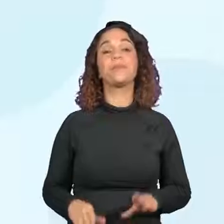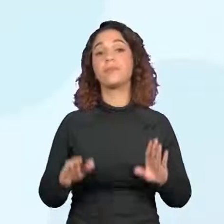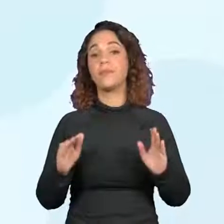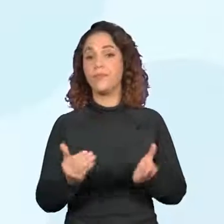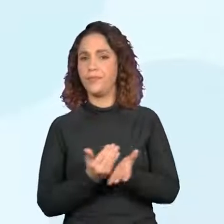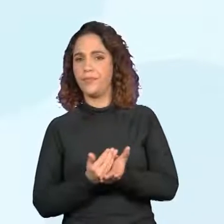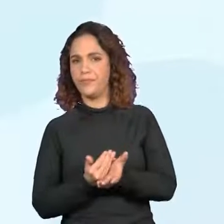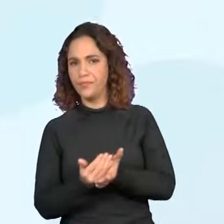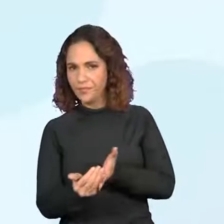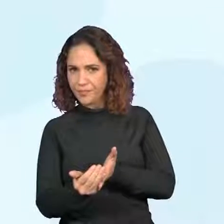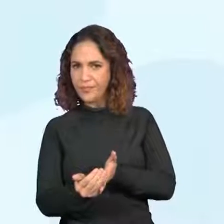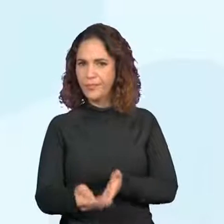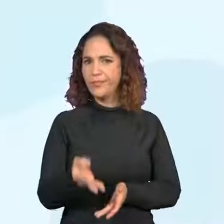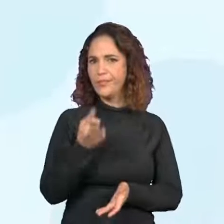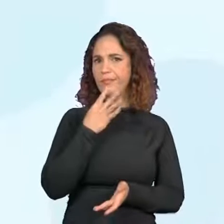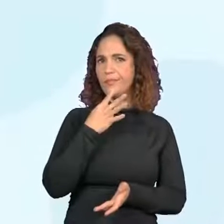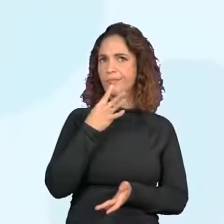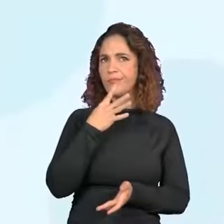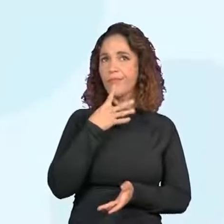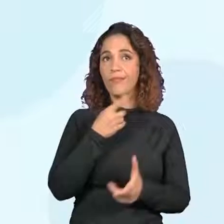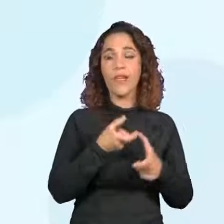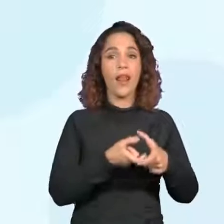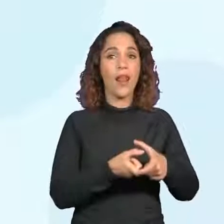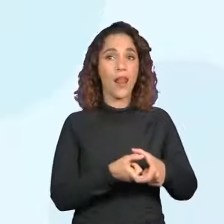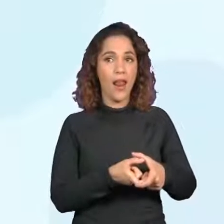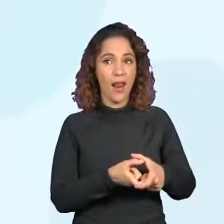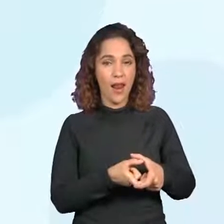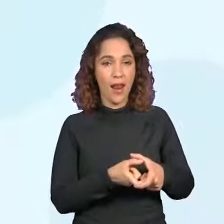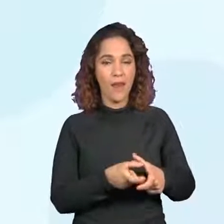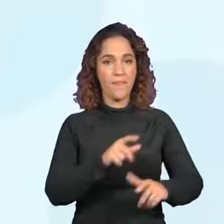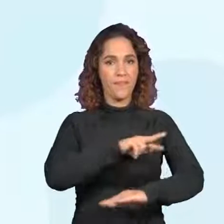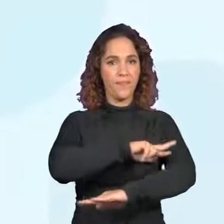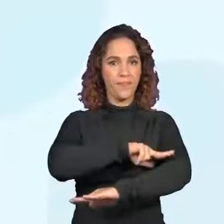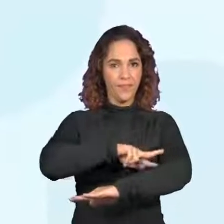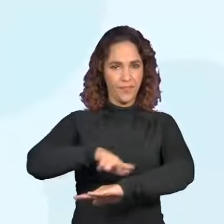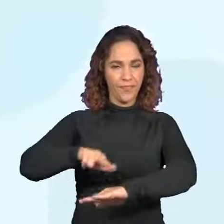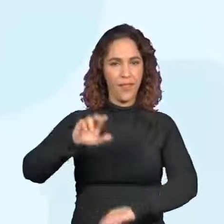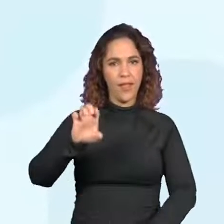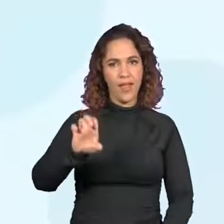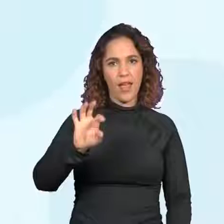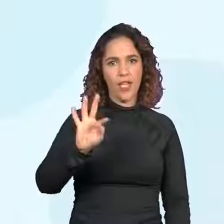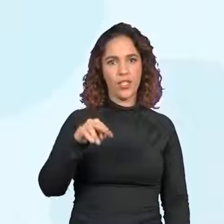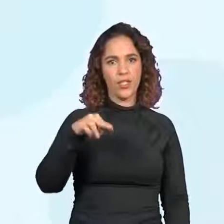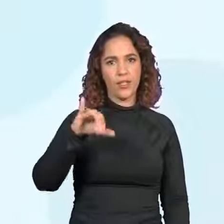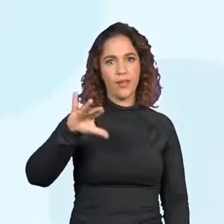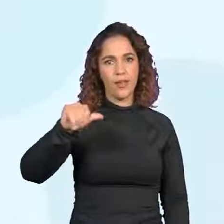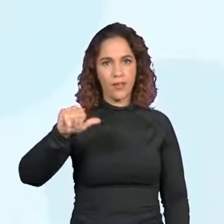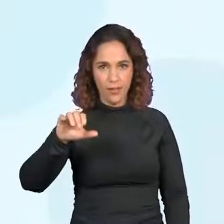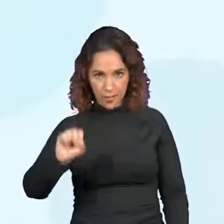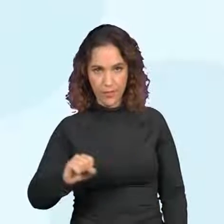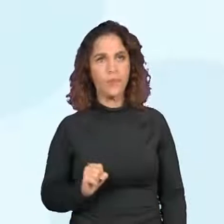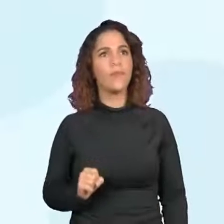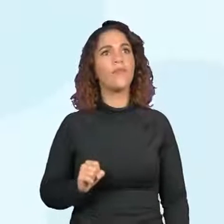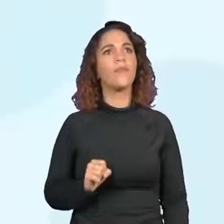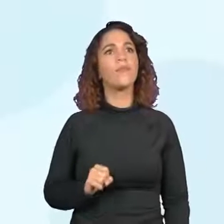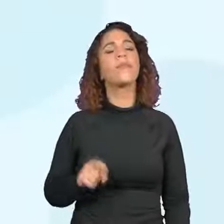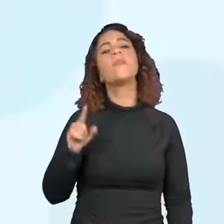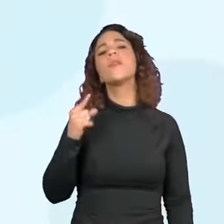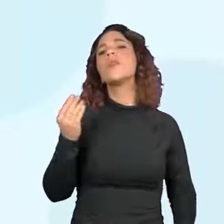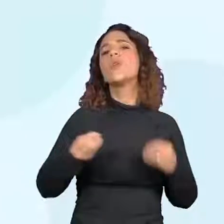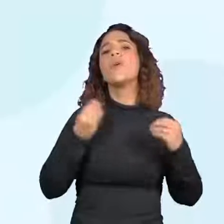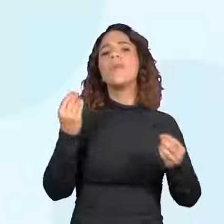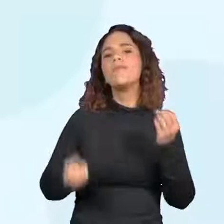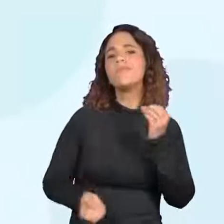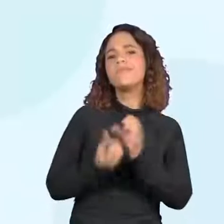Começaremos conhecendo as minorias étnicas, explorando a origem do nosso